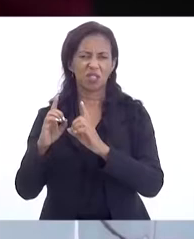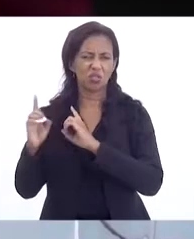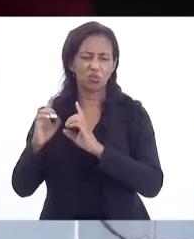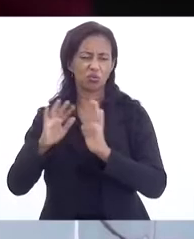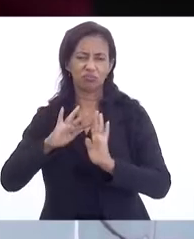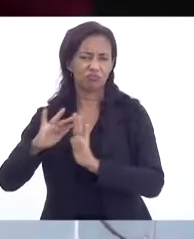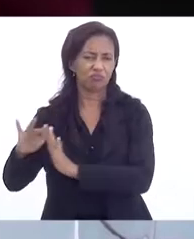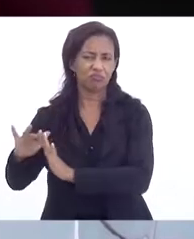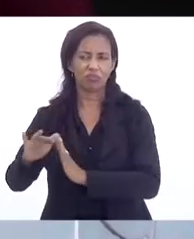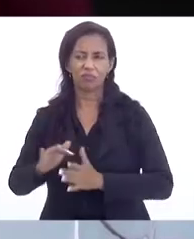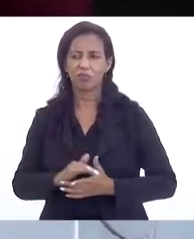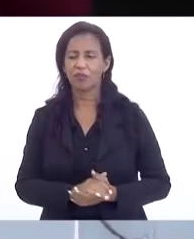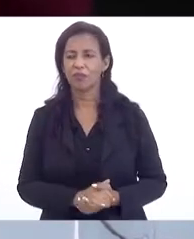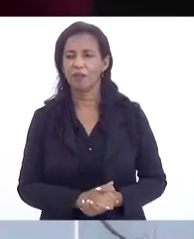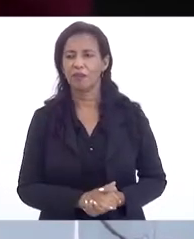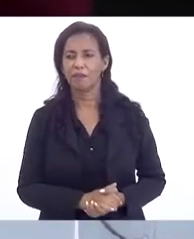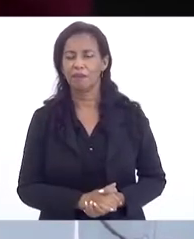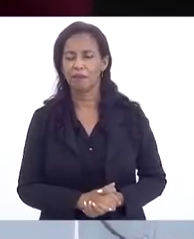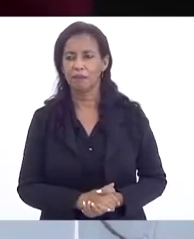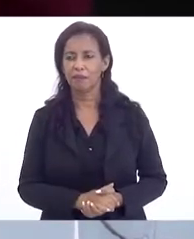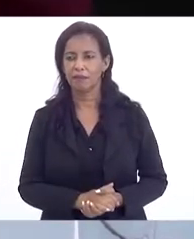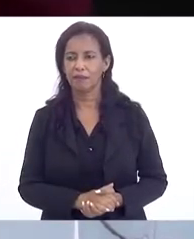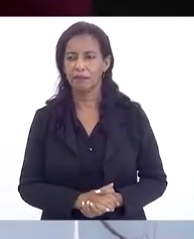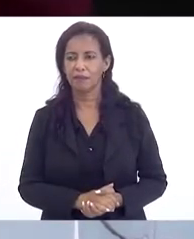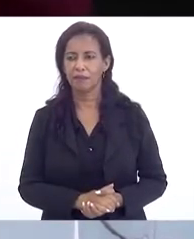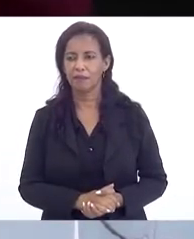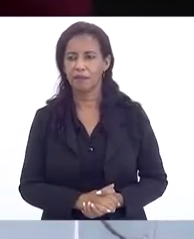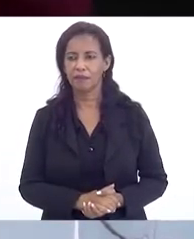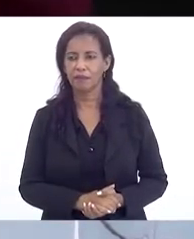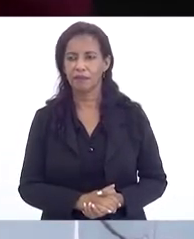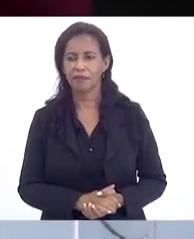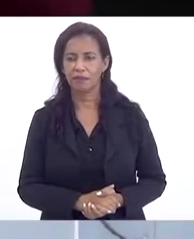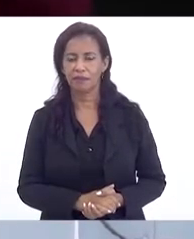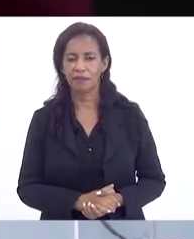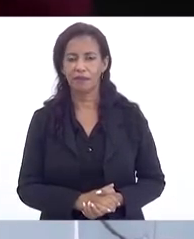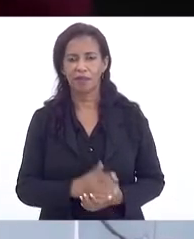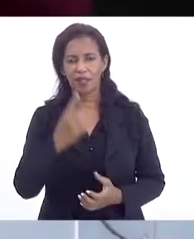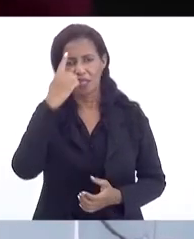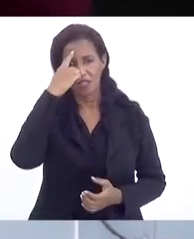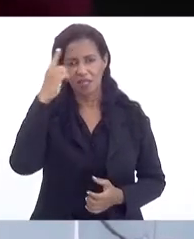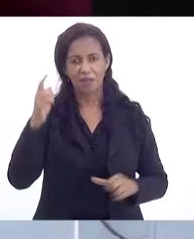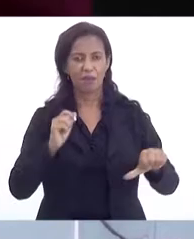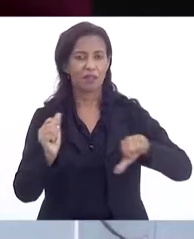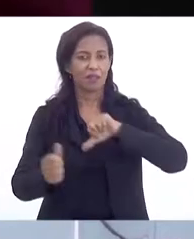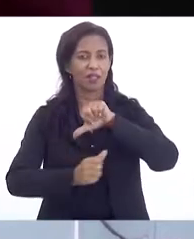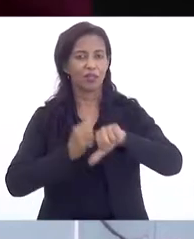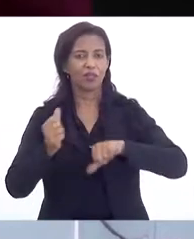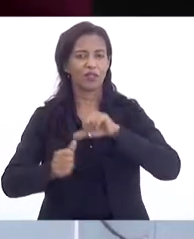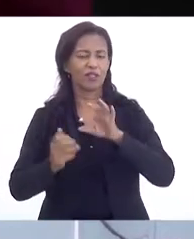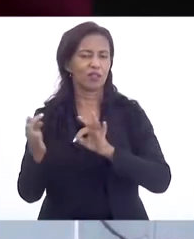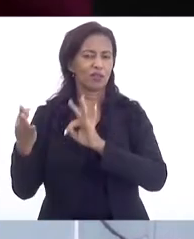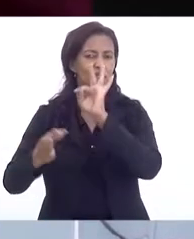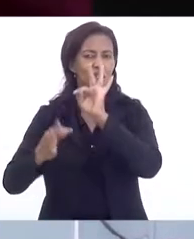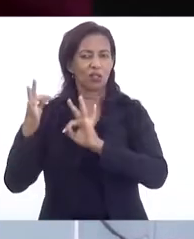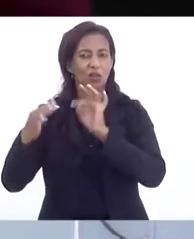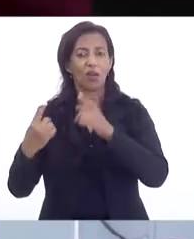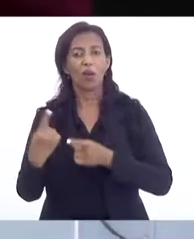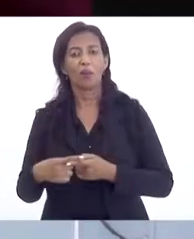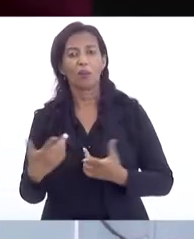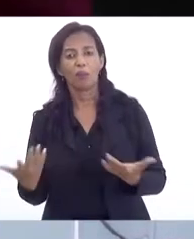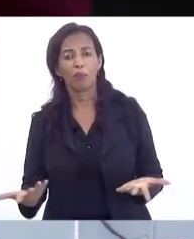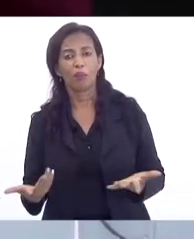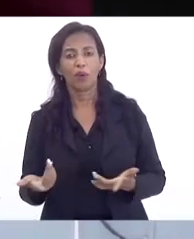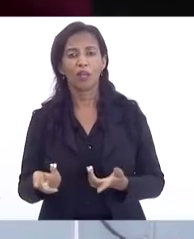discutir. Deputada Mônica. Tem razão. Por que não a semana da inovação tecnológica? Por que não a semana